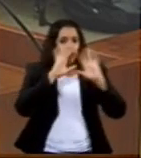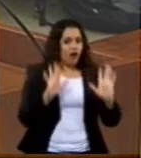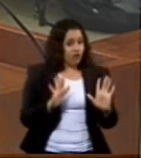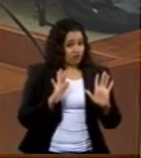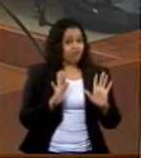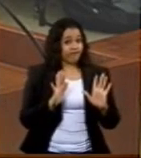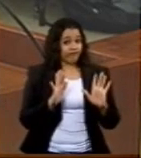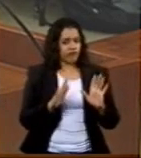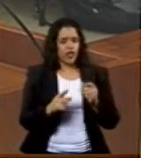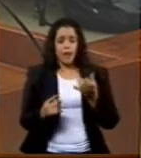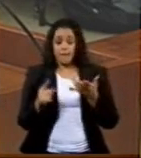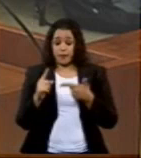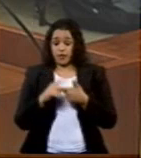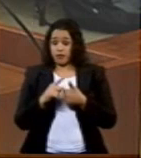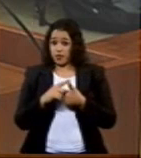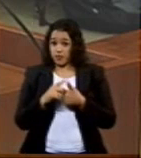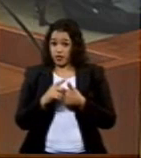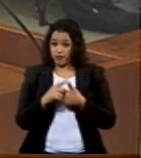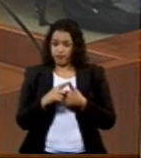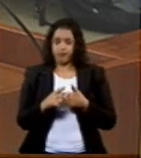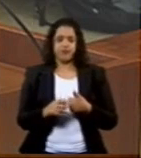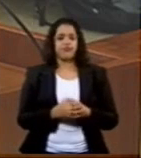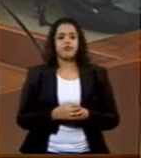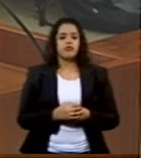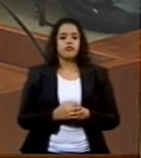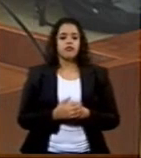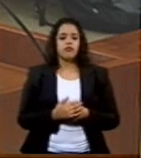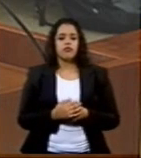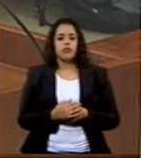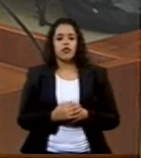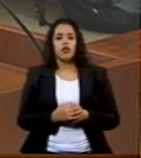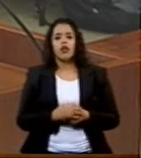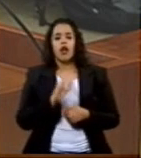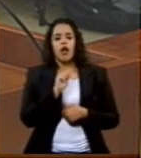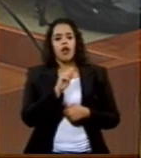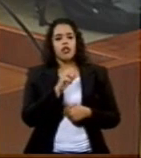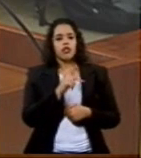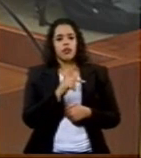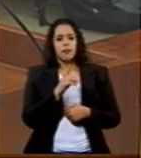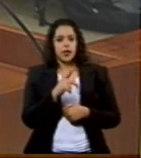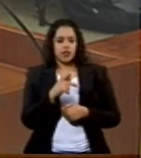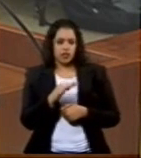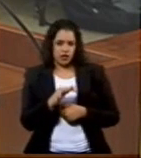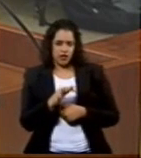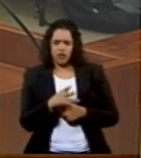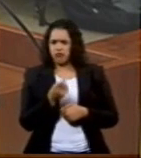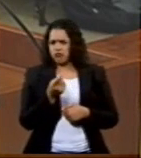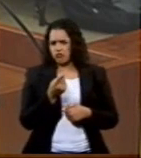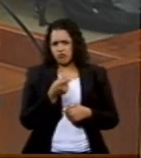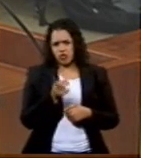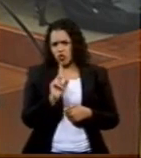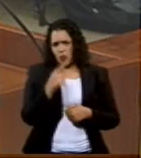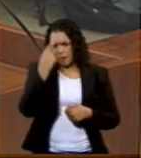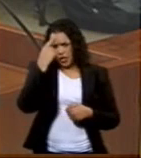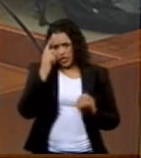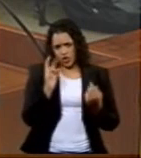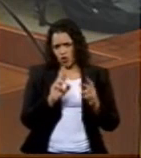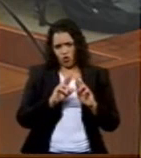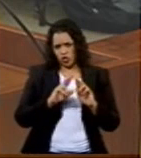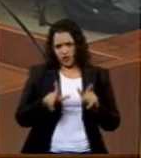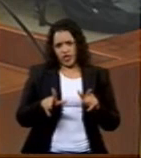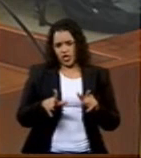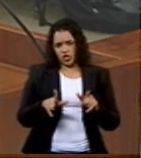Excelências. Por primeiro, o recorrente, assim como a BTP, não discorda que avulsos e permanentes têm